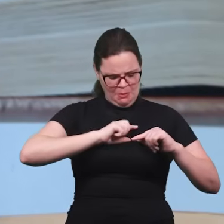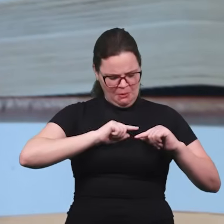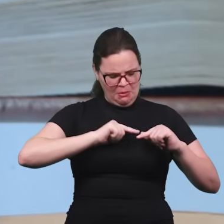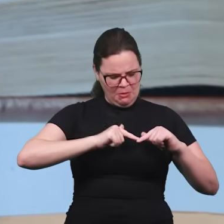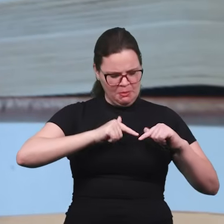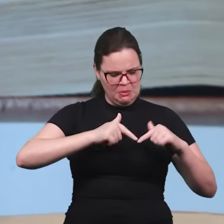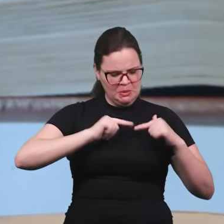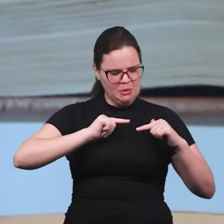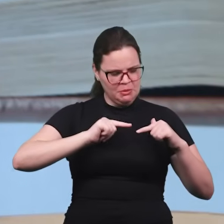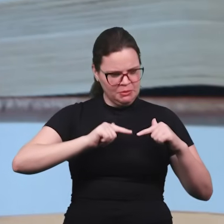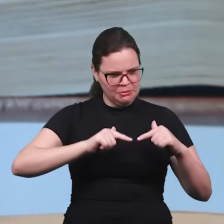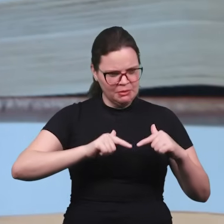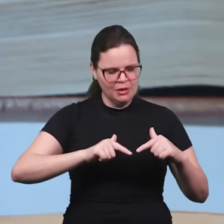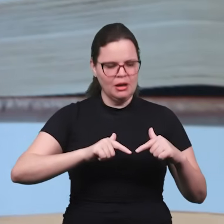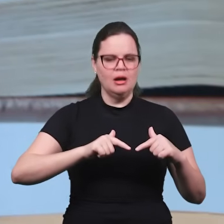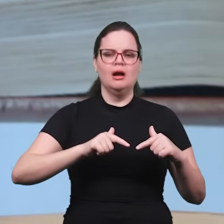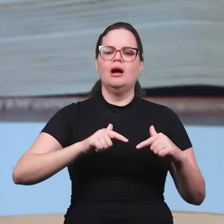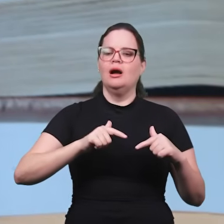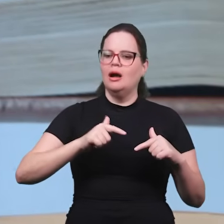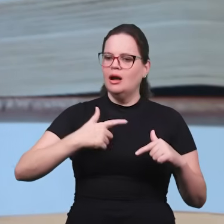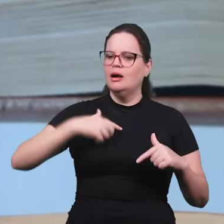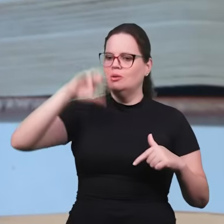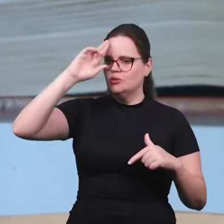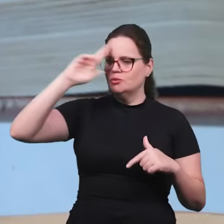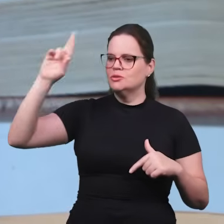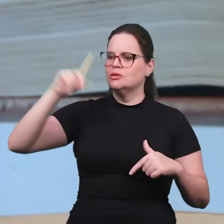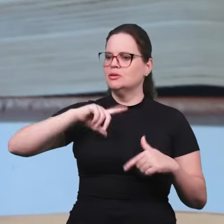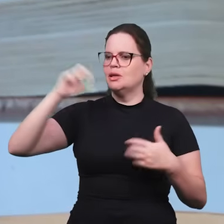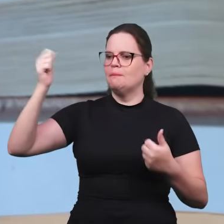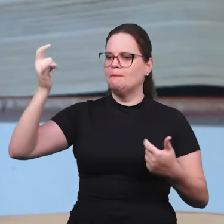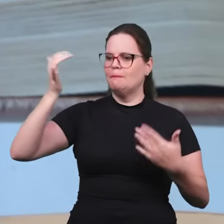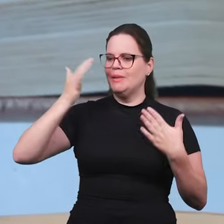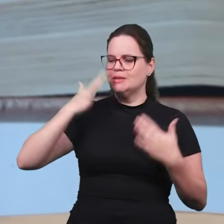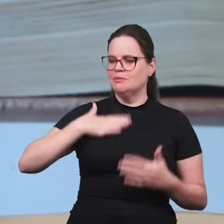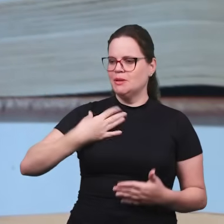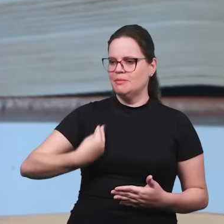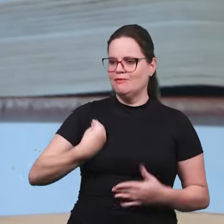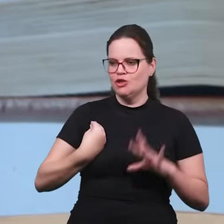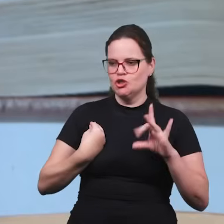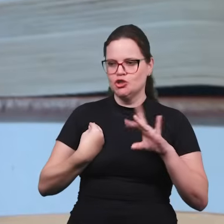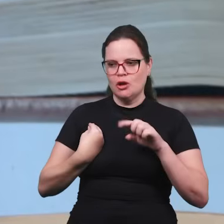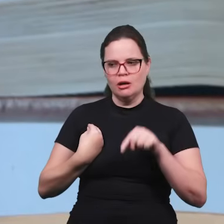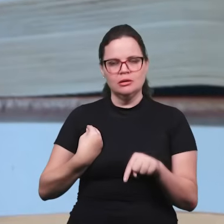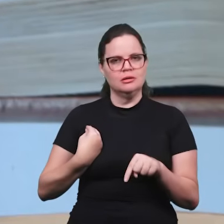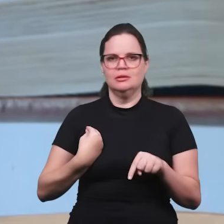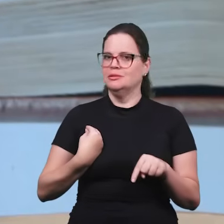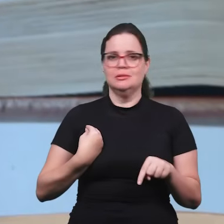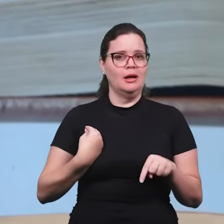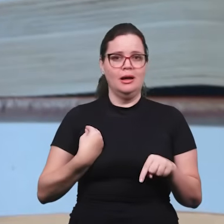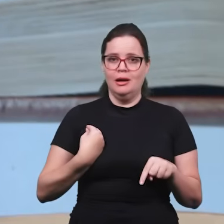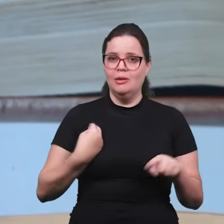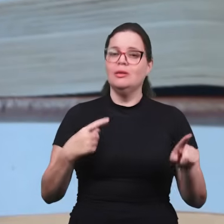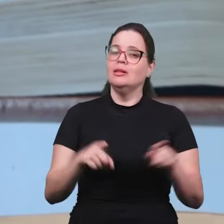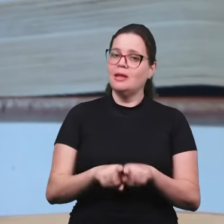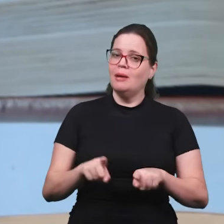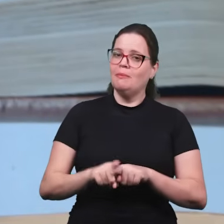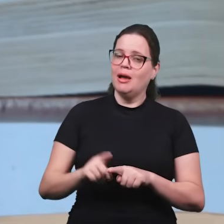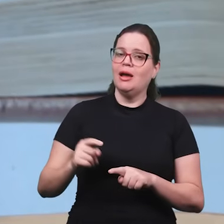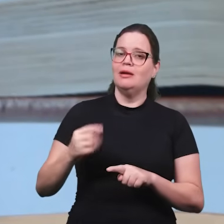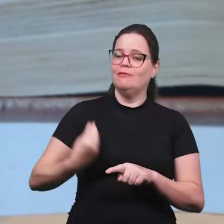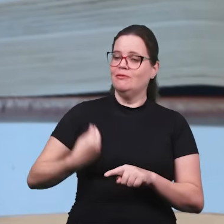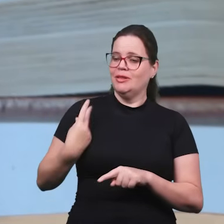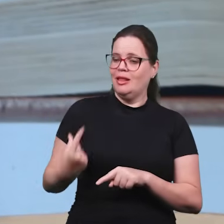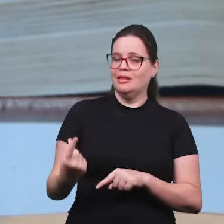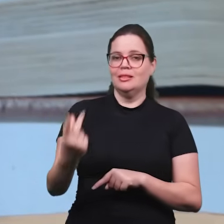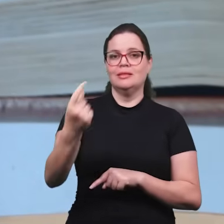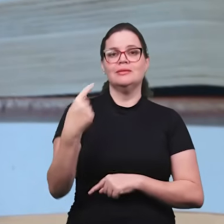reconhecendo, não, a bênção que o Senhor tem para mim não é só para essa vida. Senhor, claro, o propósito do